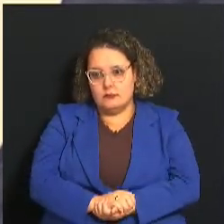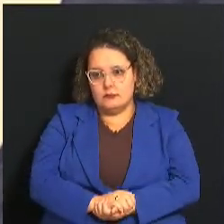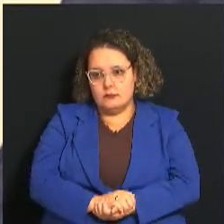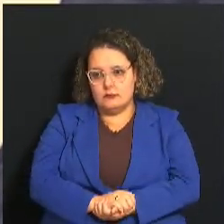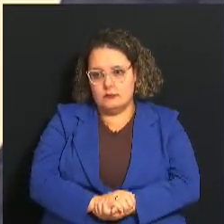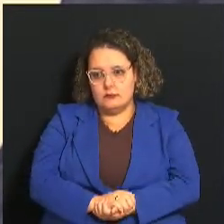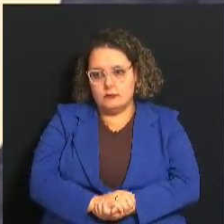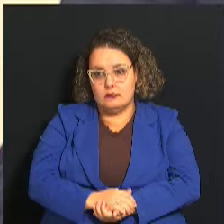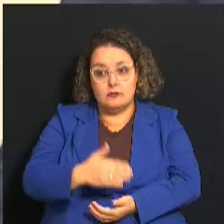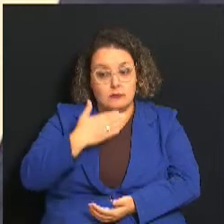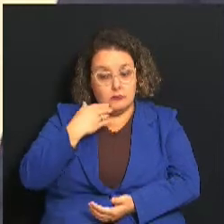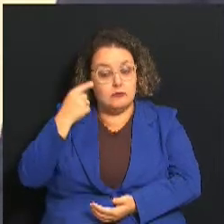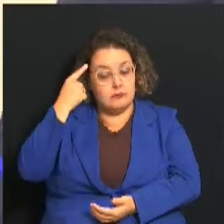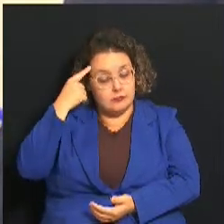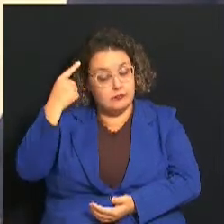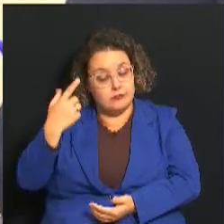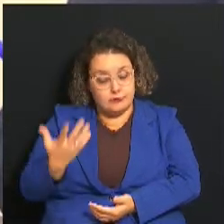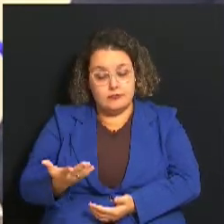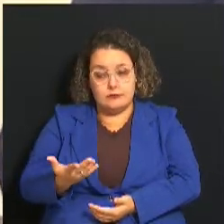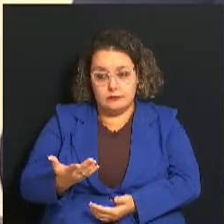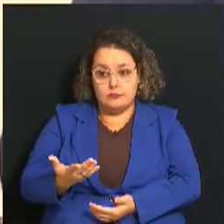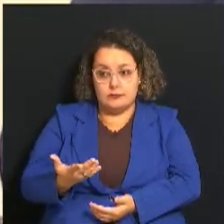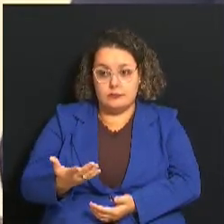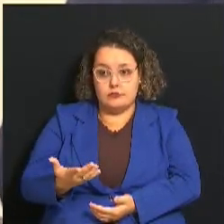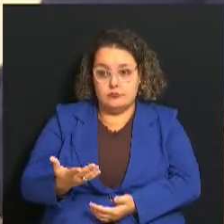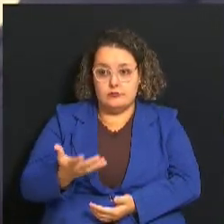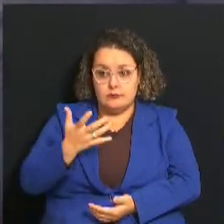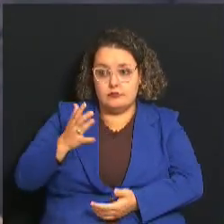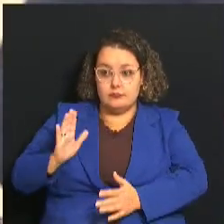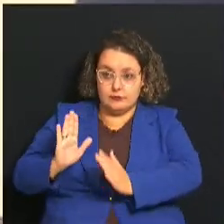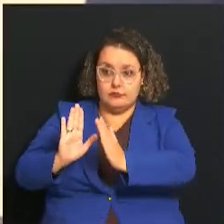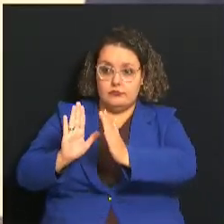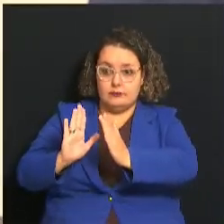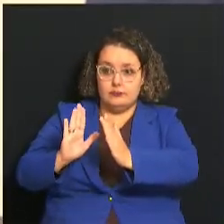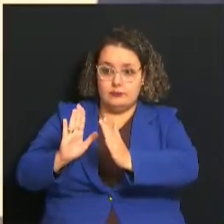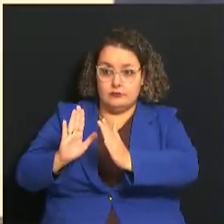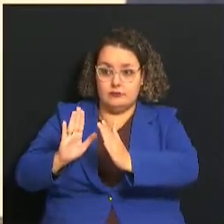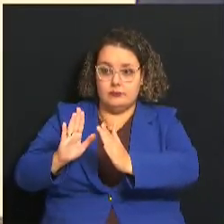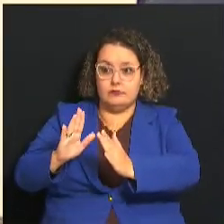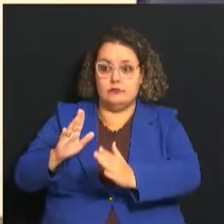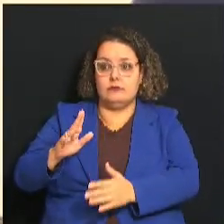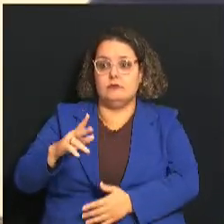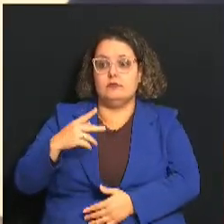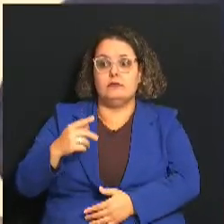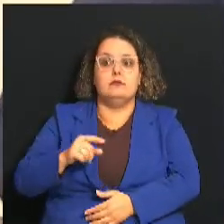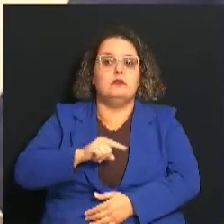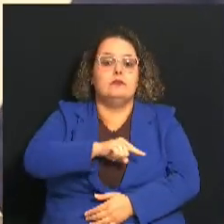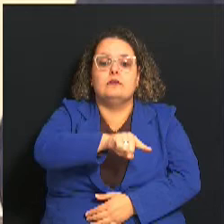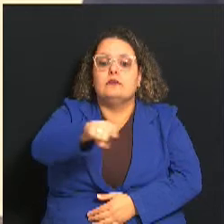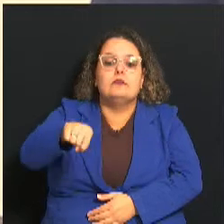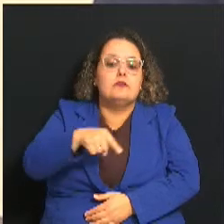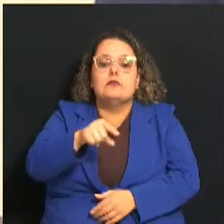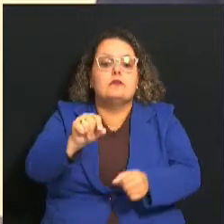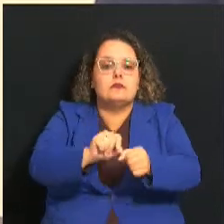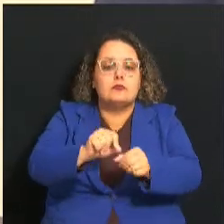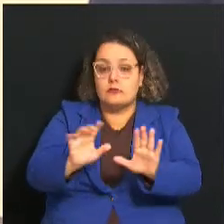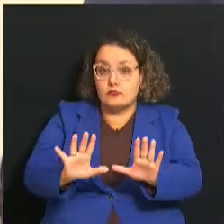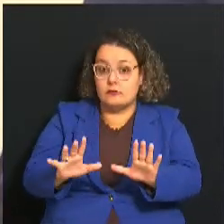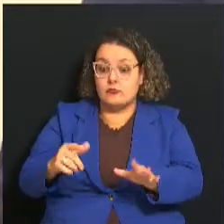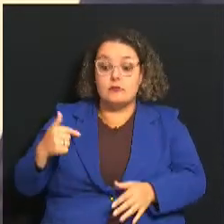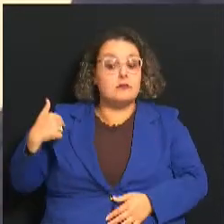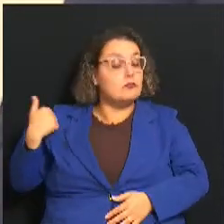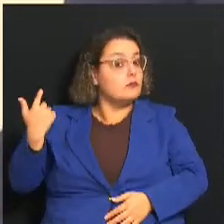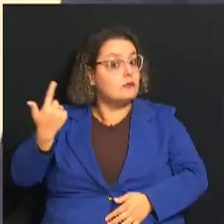intenções. Eu acho que eu gostaria de ver essa frente, e aí, Letícia, não é o que vocês vão fazer, é o que nós vamos fazer. A